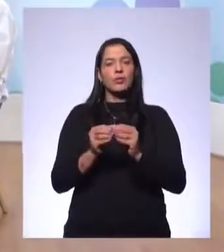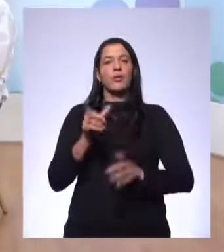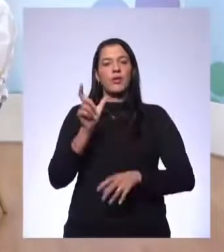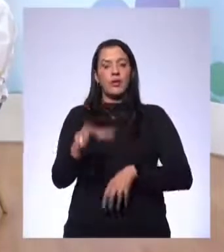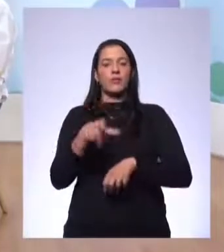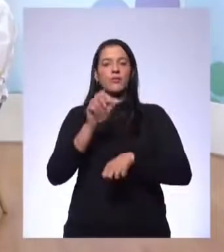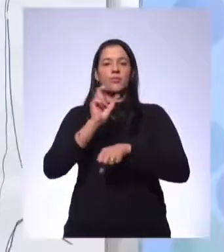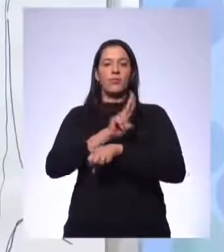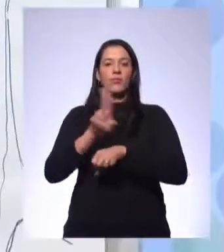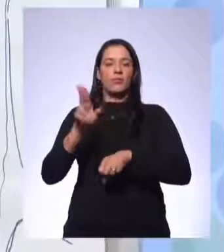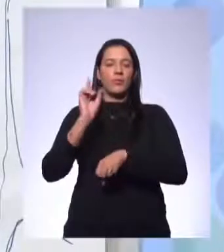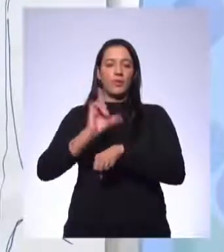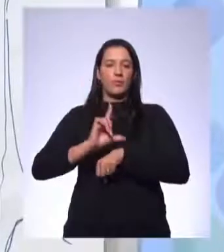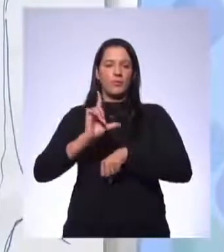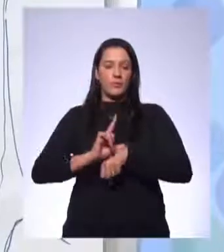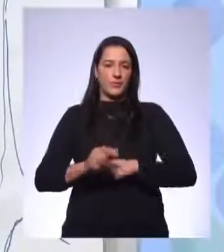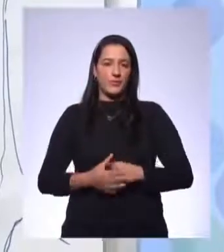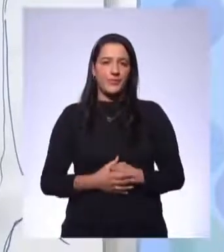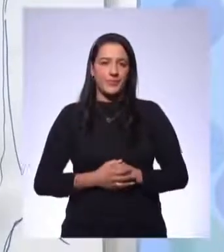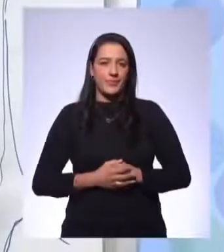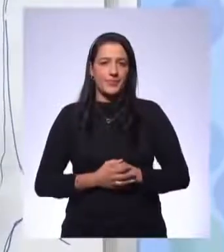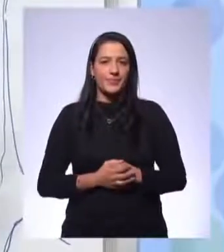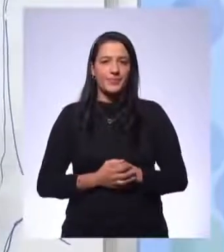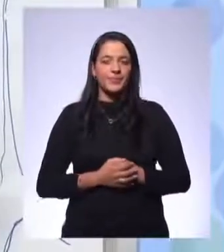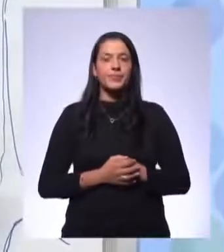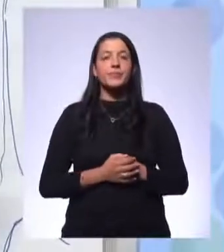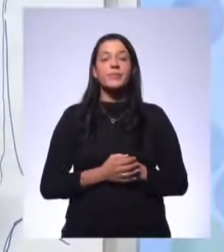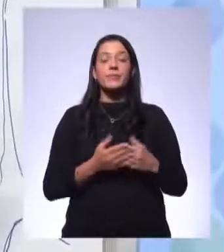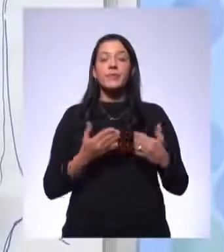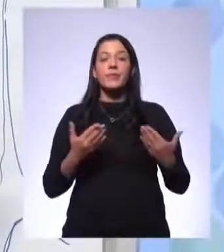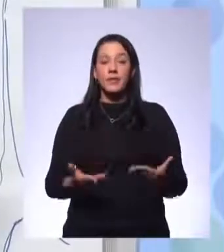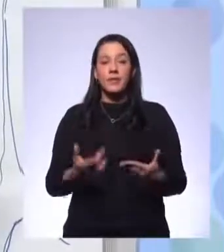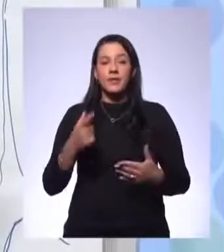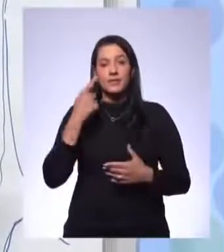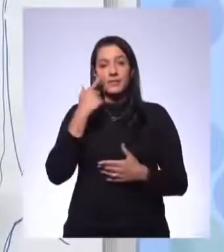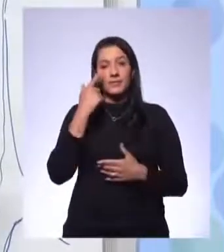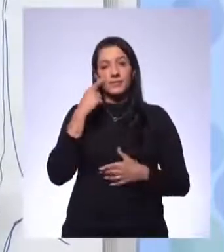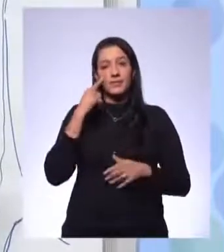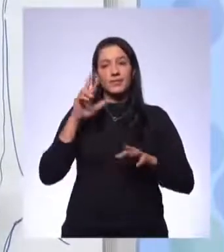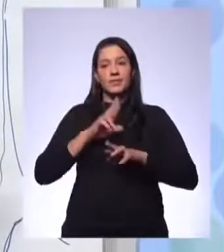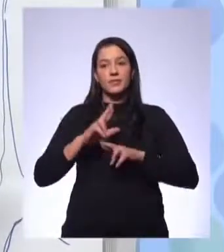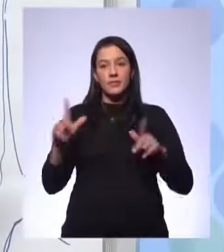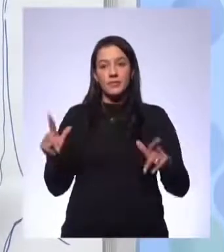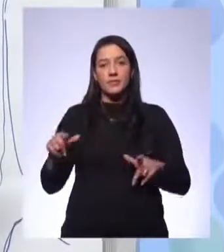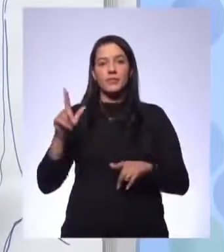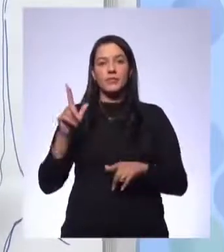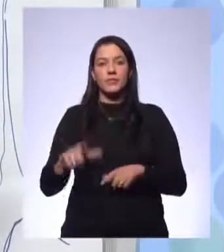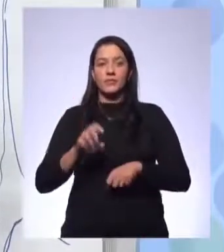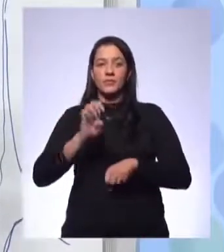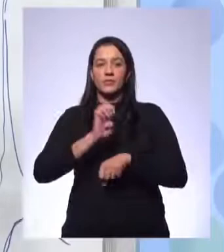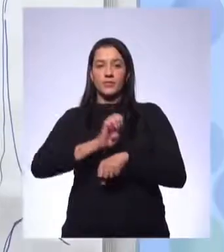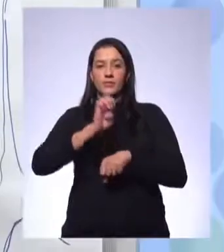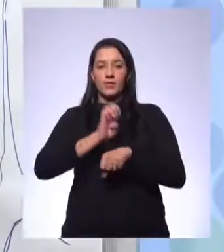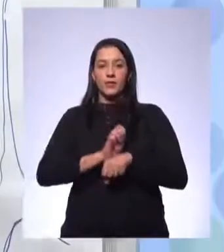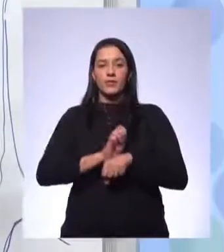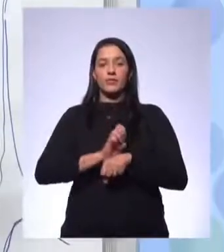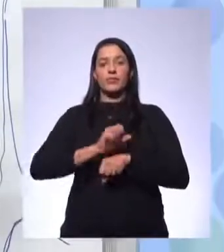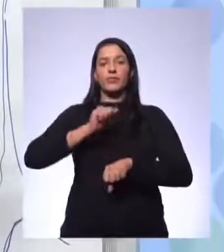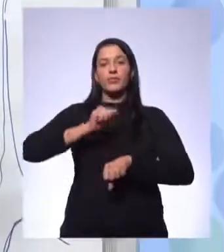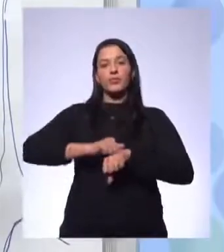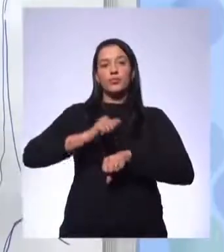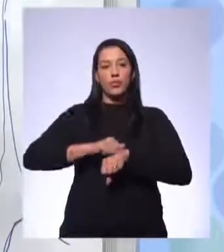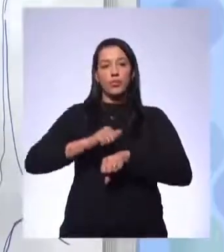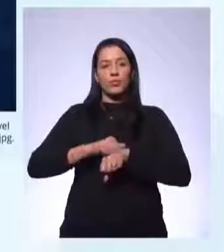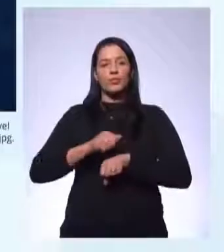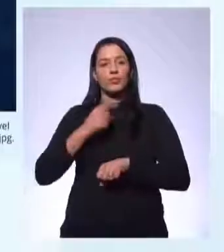Só revisando aí, a gente tem essa diferença, né, que o Magno falou do estado sólido da água, que pode ser granizo. Mostra a